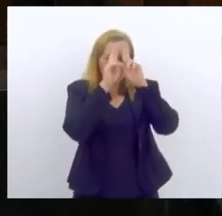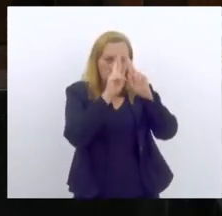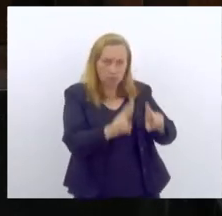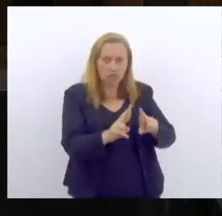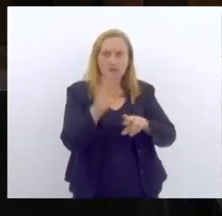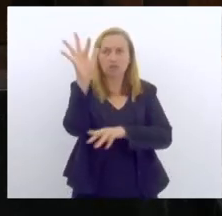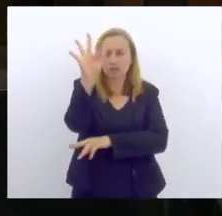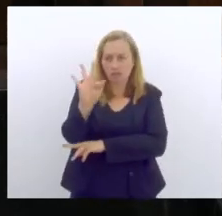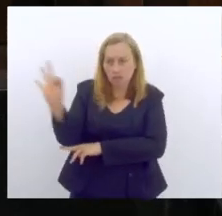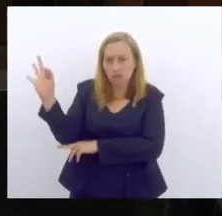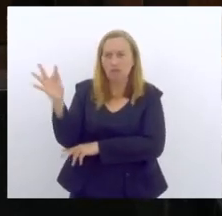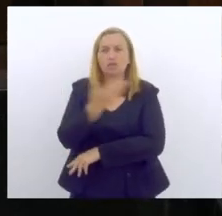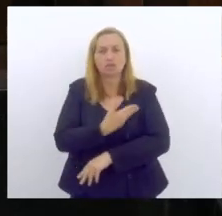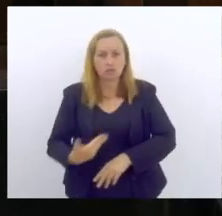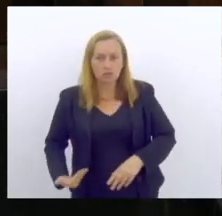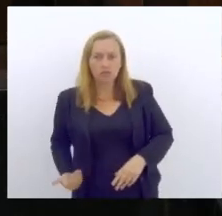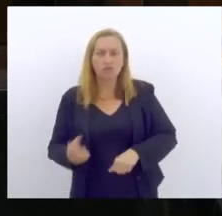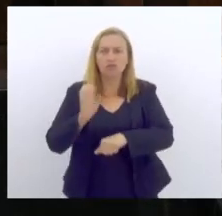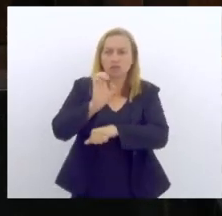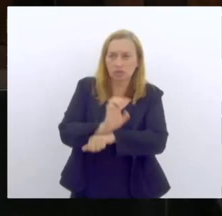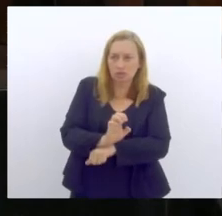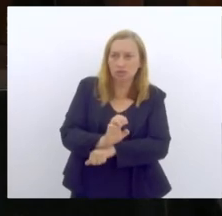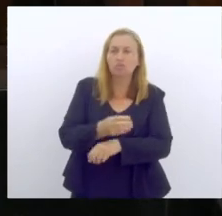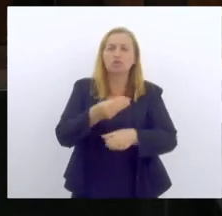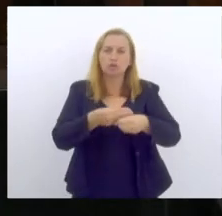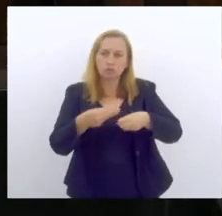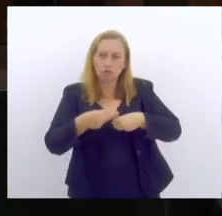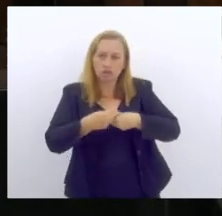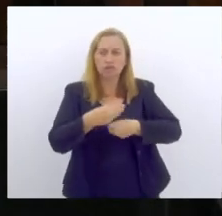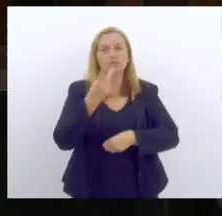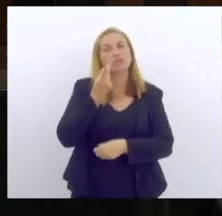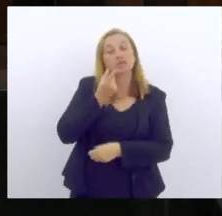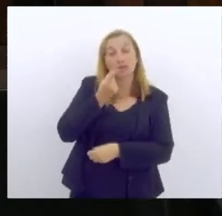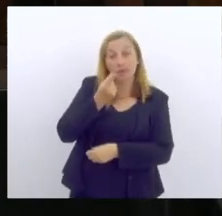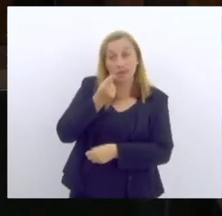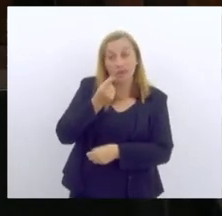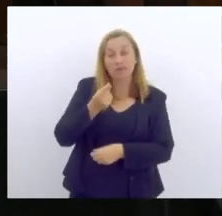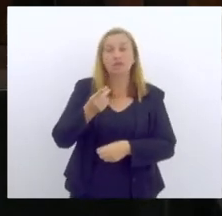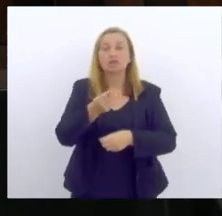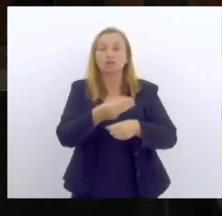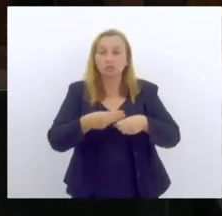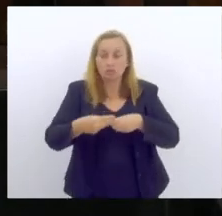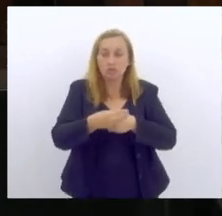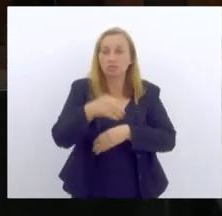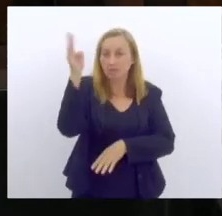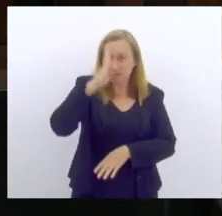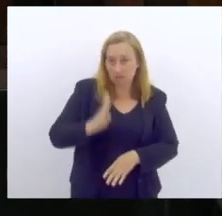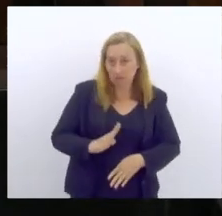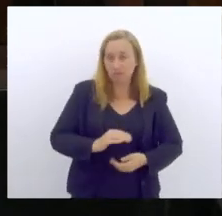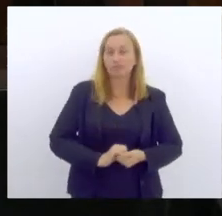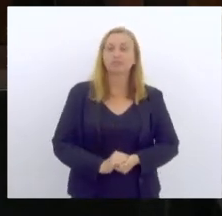federações os governos estaduais os municípios cearense os municípios brasileiros